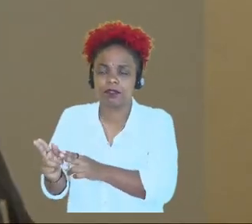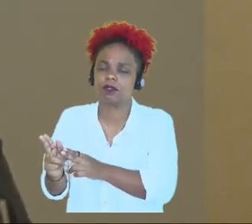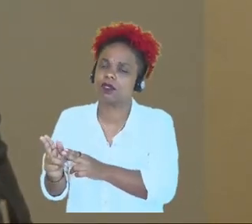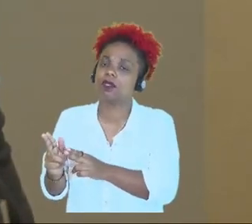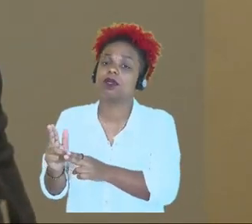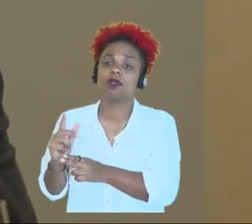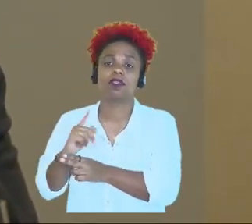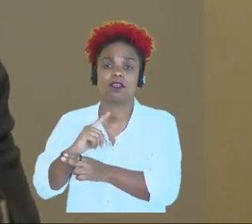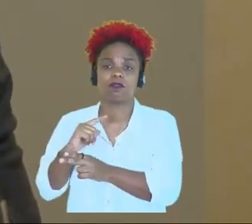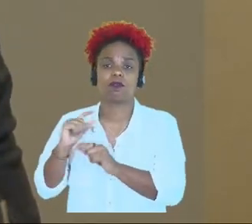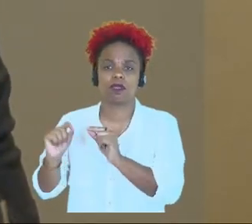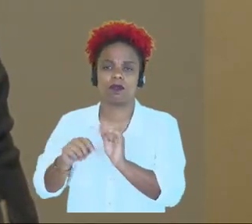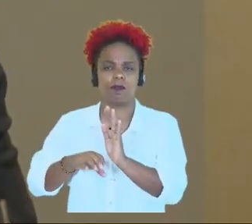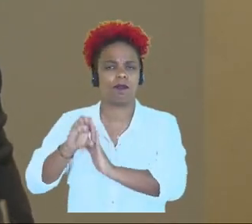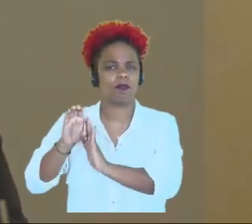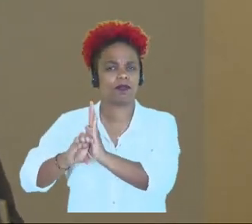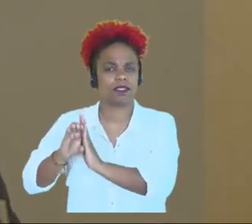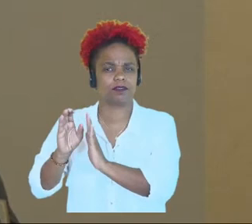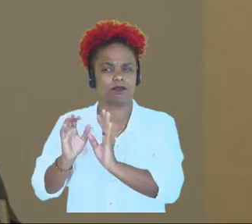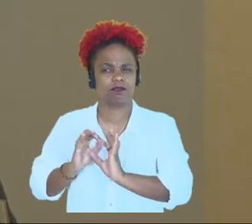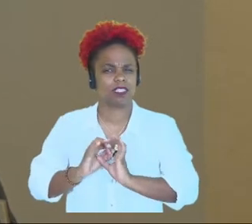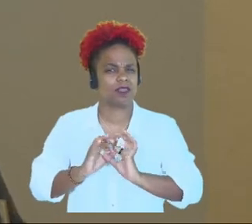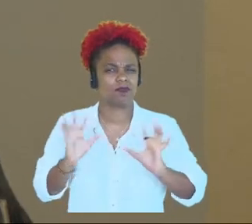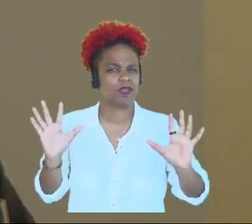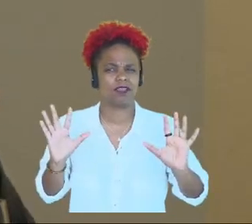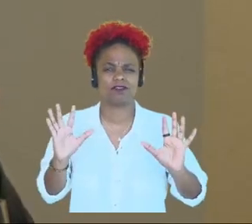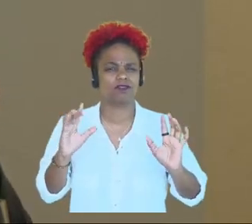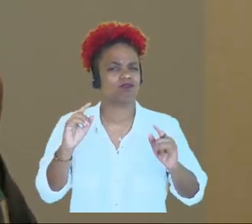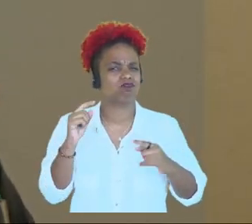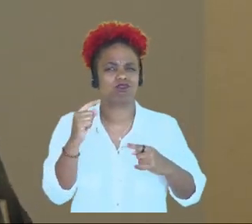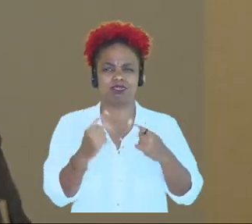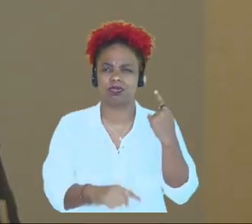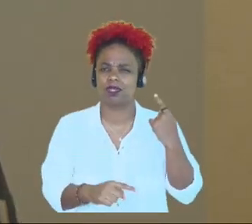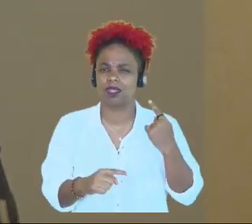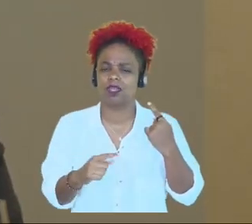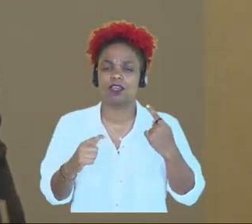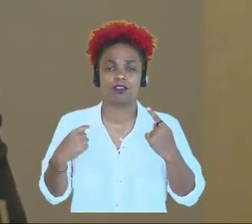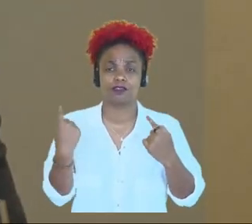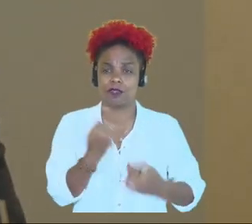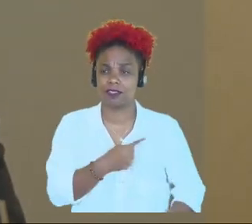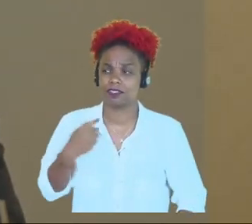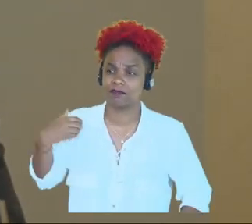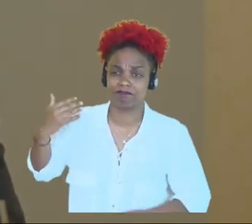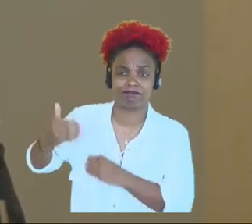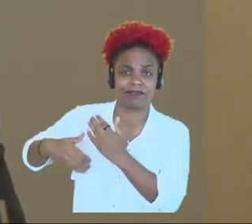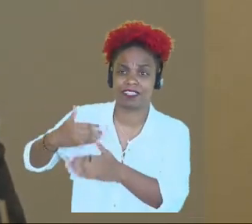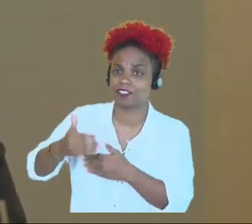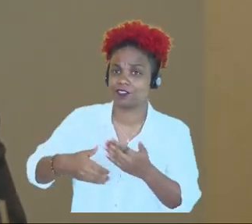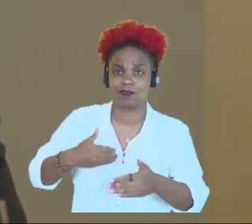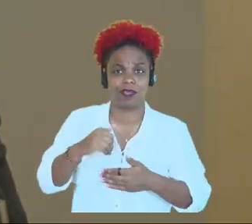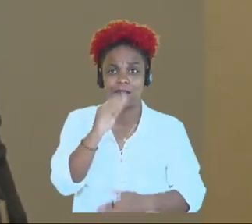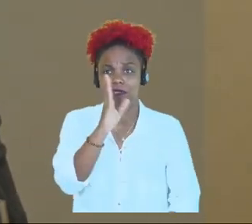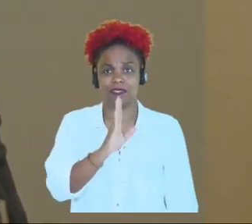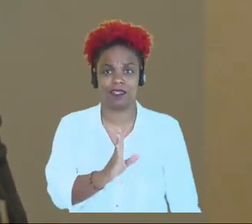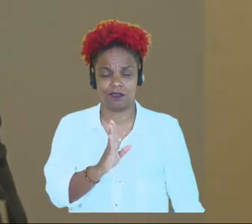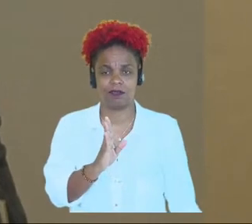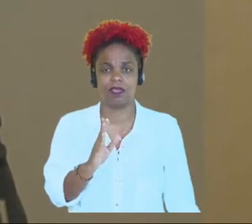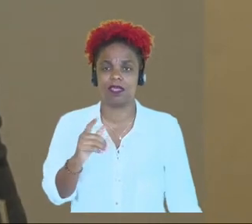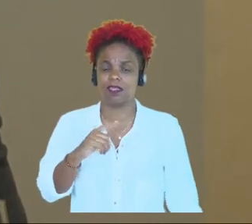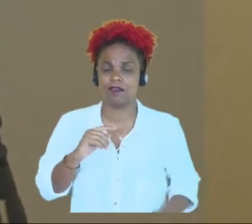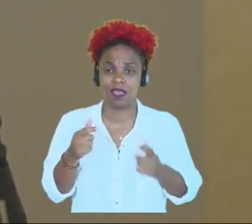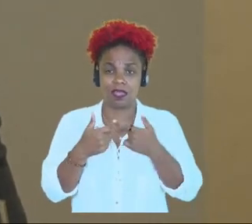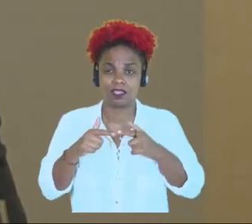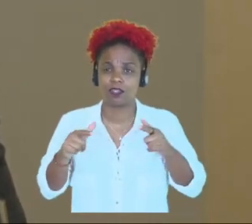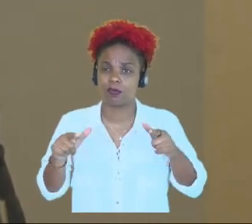espaço para um conceito democrático que não é compatível com a nossa própria trajetória democrática. Vejam que a própria